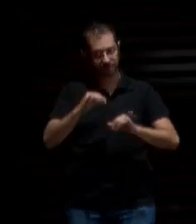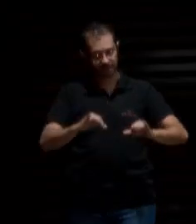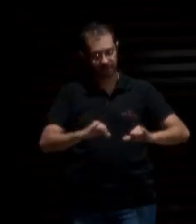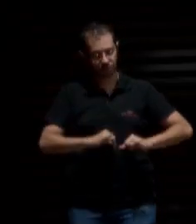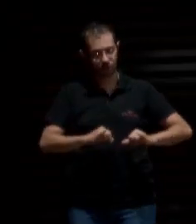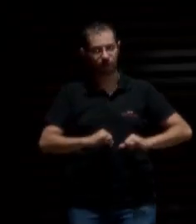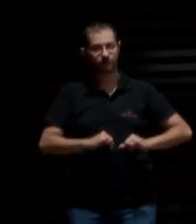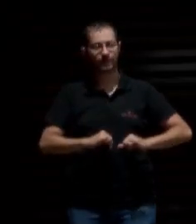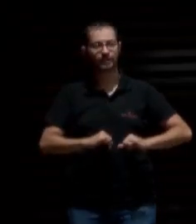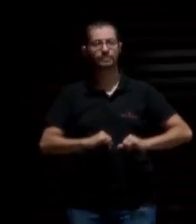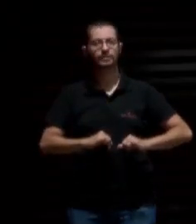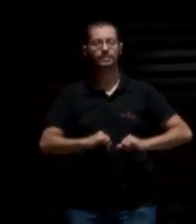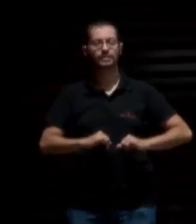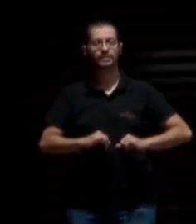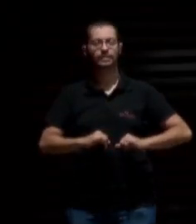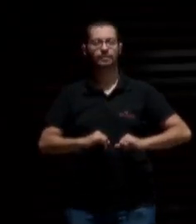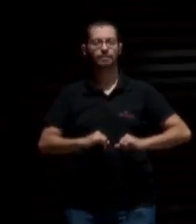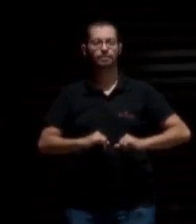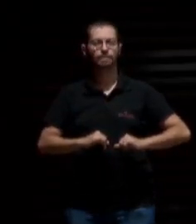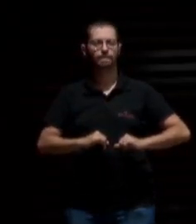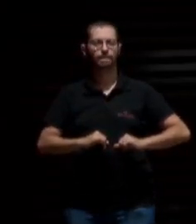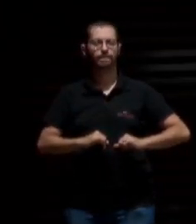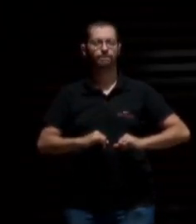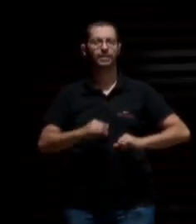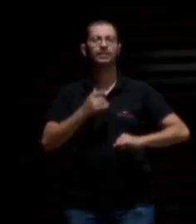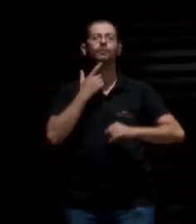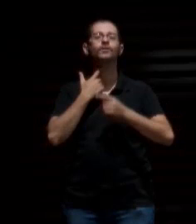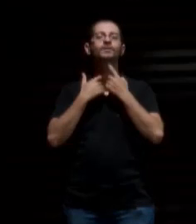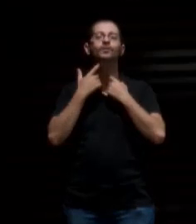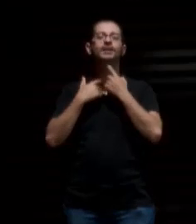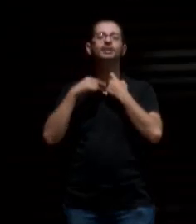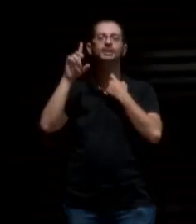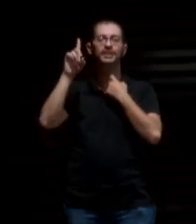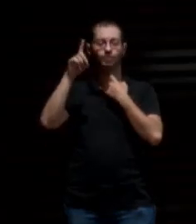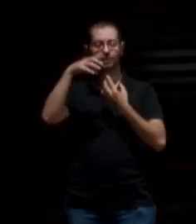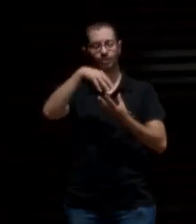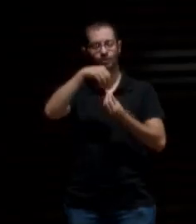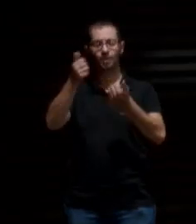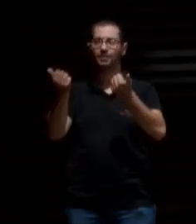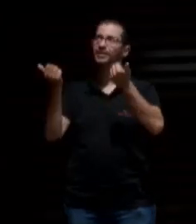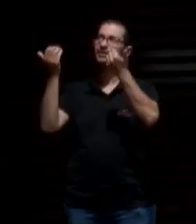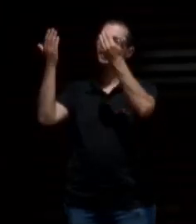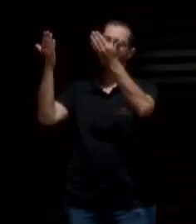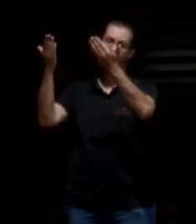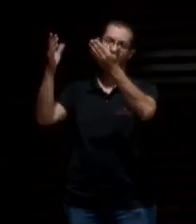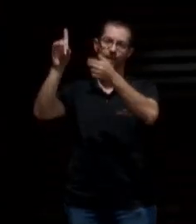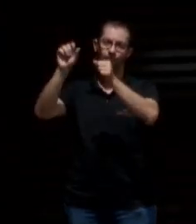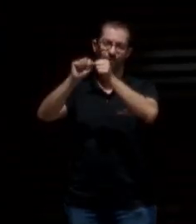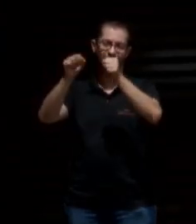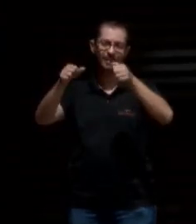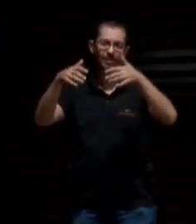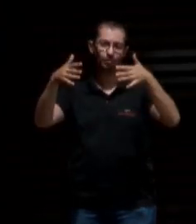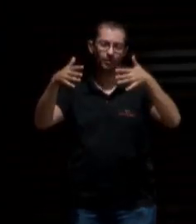de Deus, encomendem a sua alma ao fiel Criador, na prática do bem. Esse é o 4º ensino de Pedro. Devemos